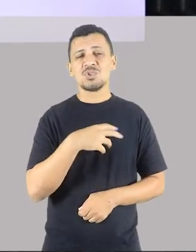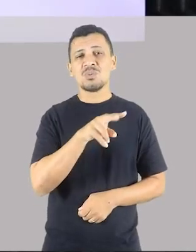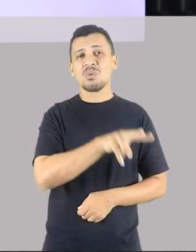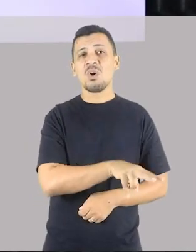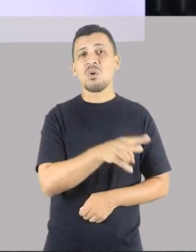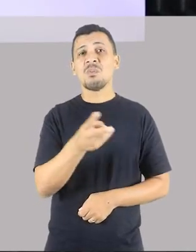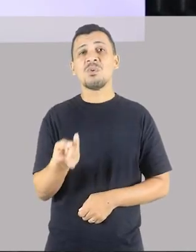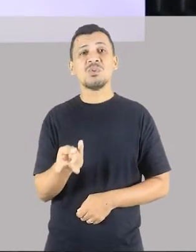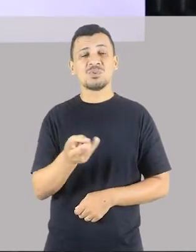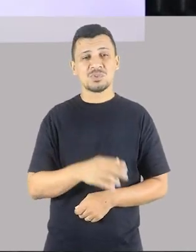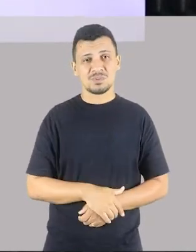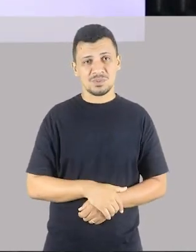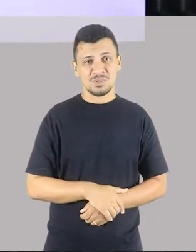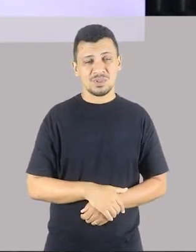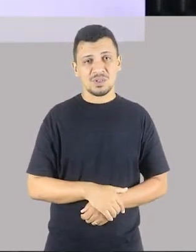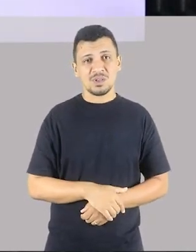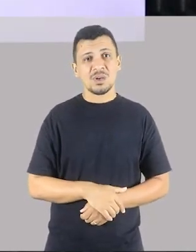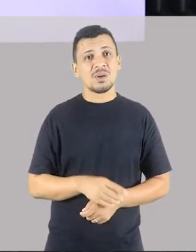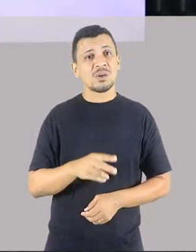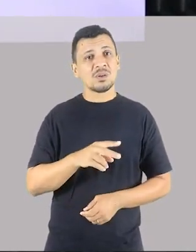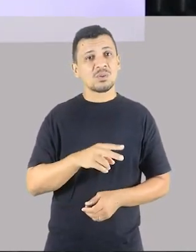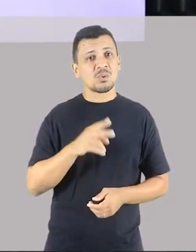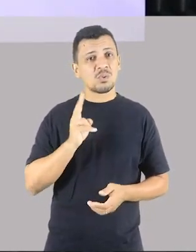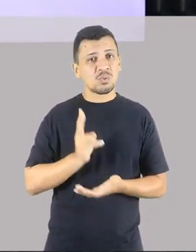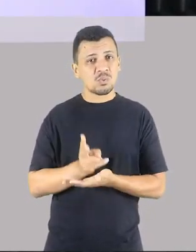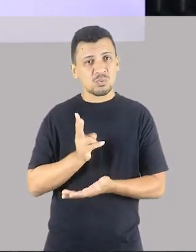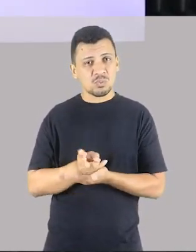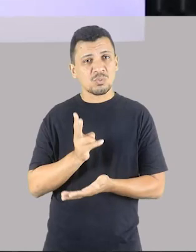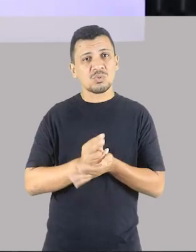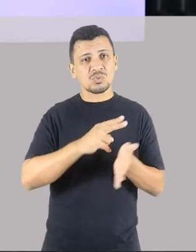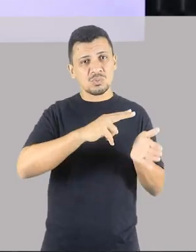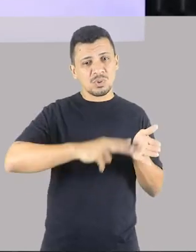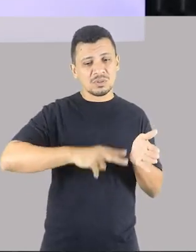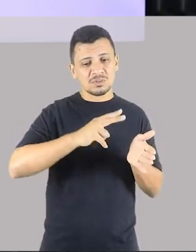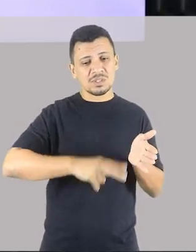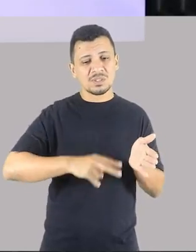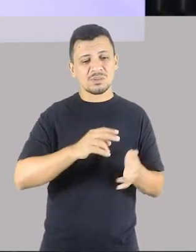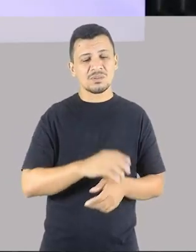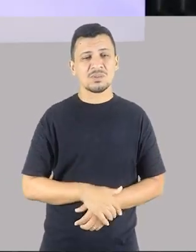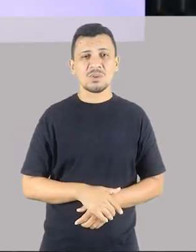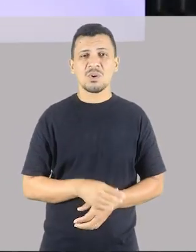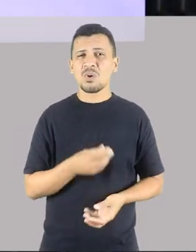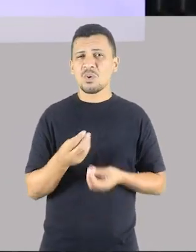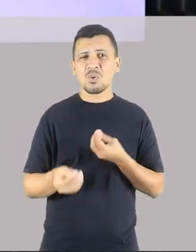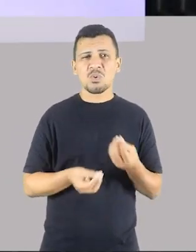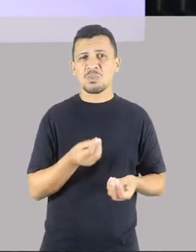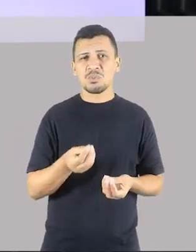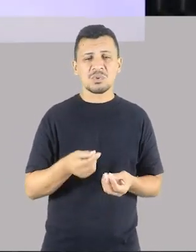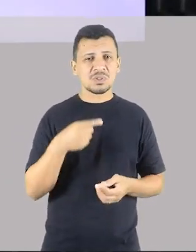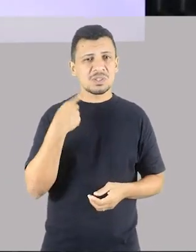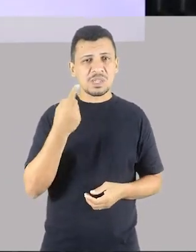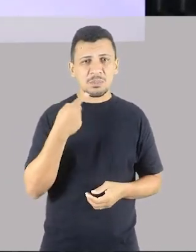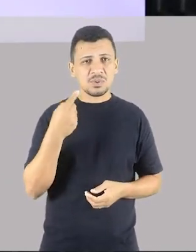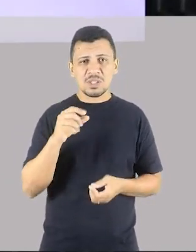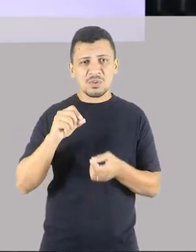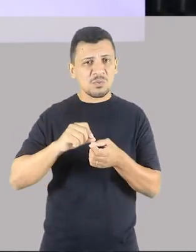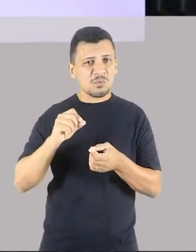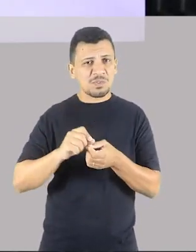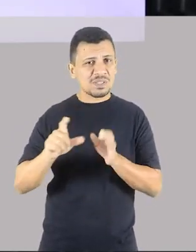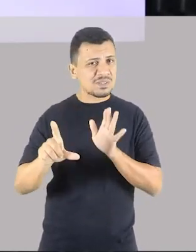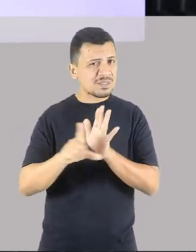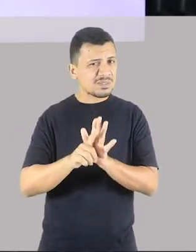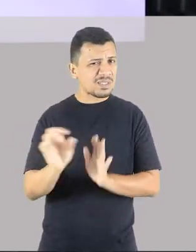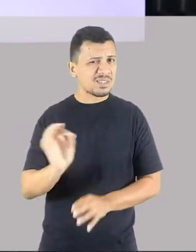oposto quando você continua lendo o final da frase, né? Como que alguém que não fez uma lei em 20